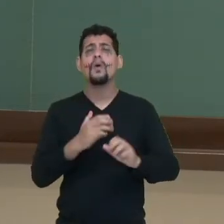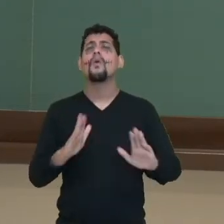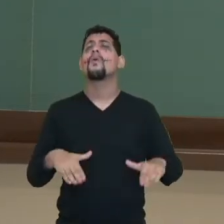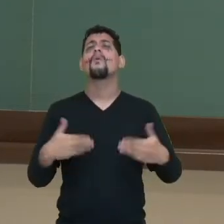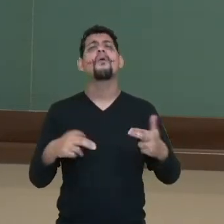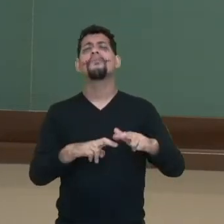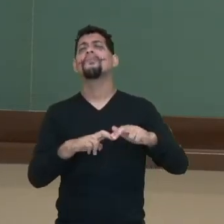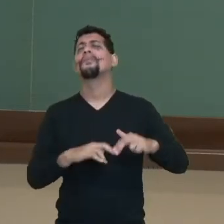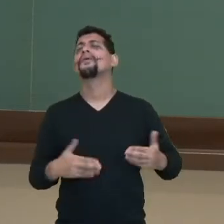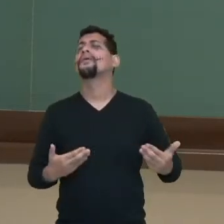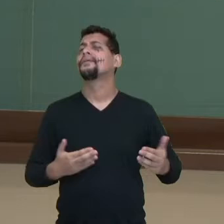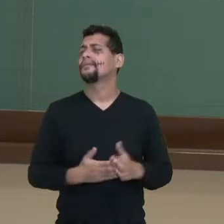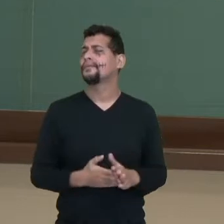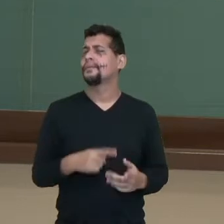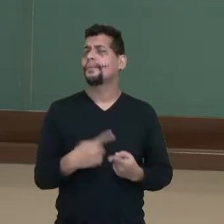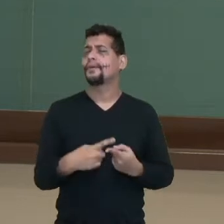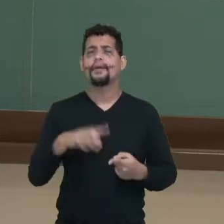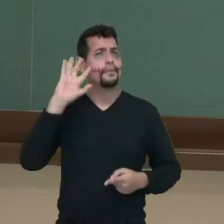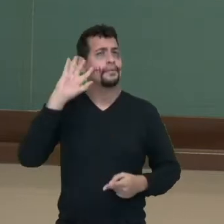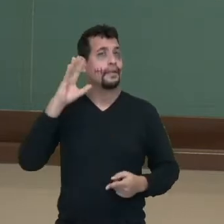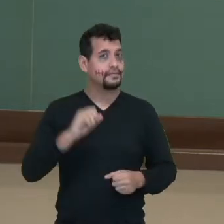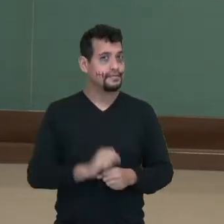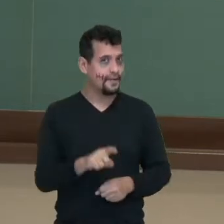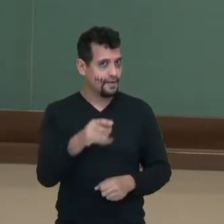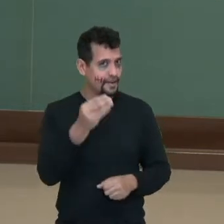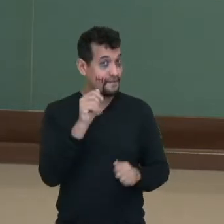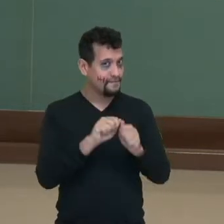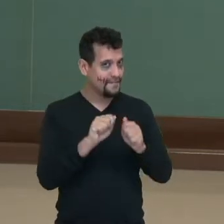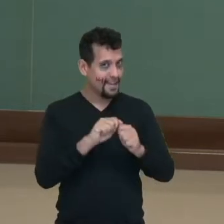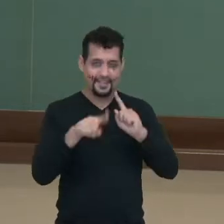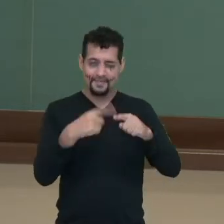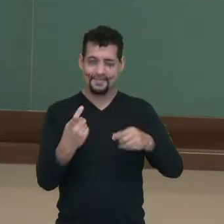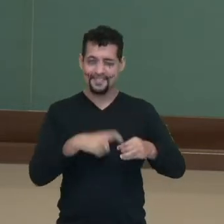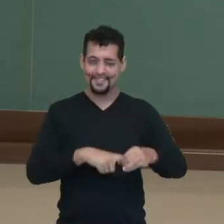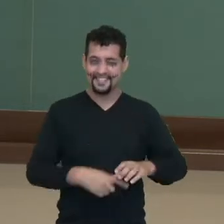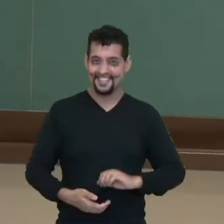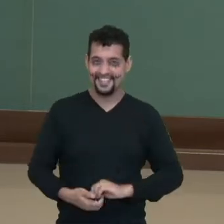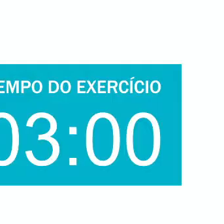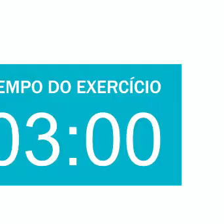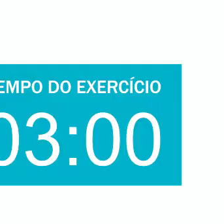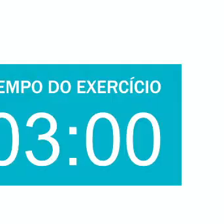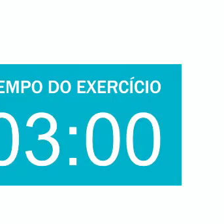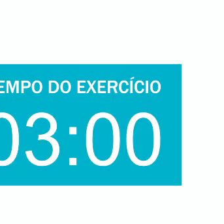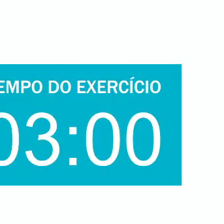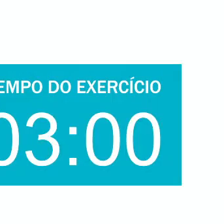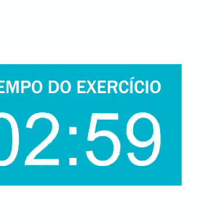a razão, a verdadeira razão disso? Agora é com vocês, até daqui a pouco.